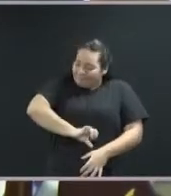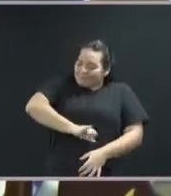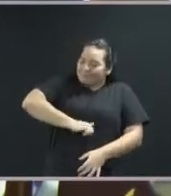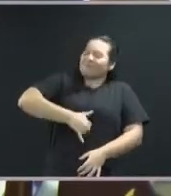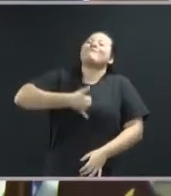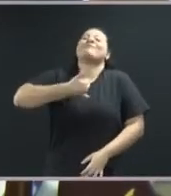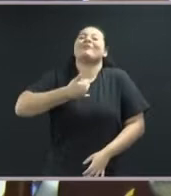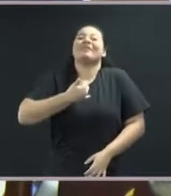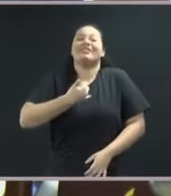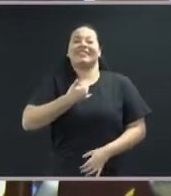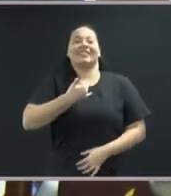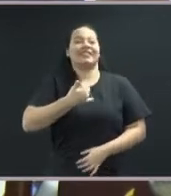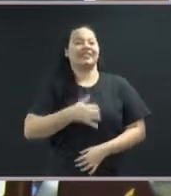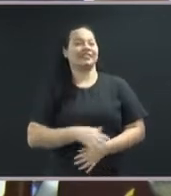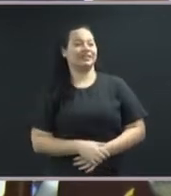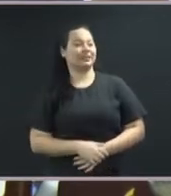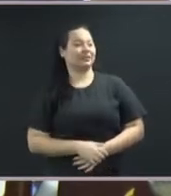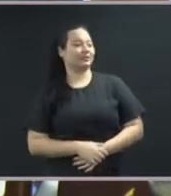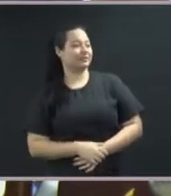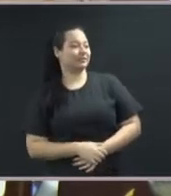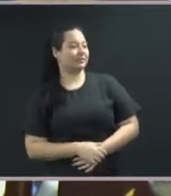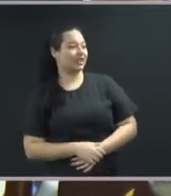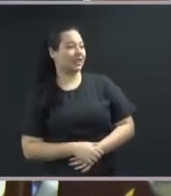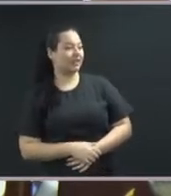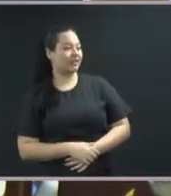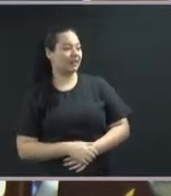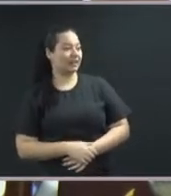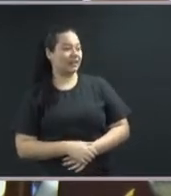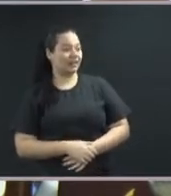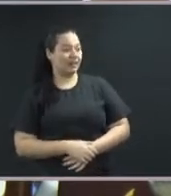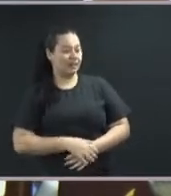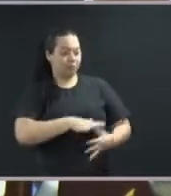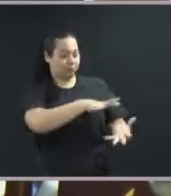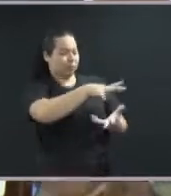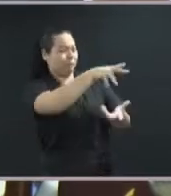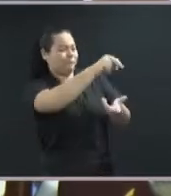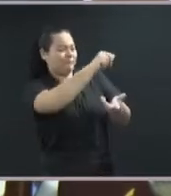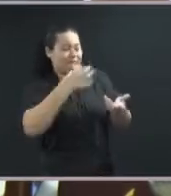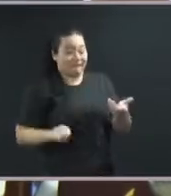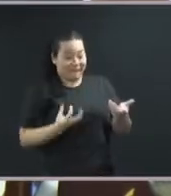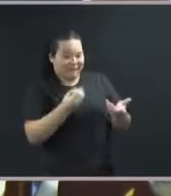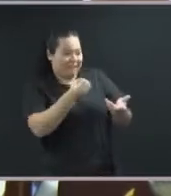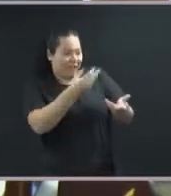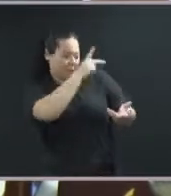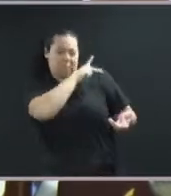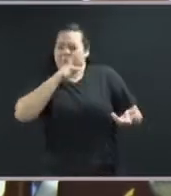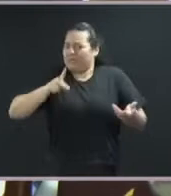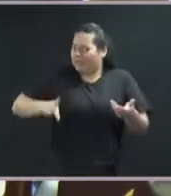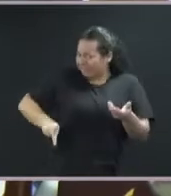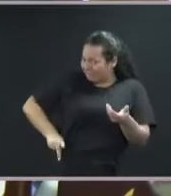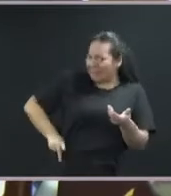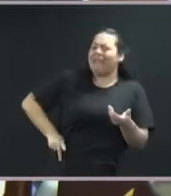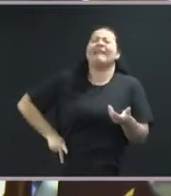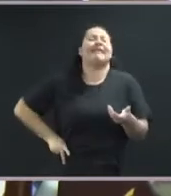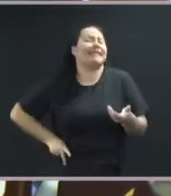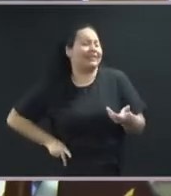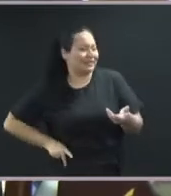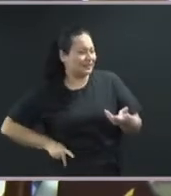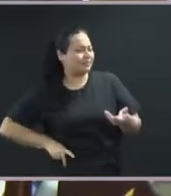irmão, de ser membro das Nações Unidas, de ser presidente de uma nação. Meu